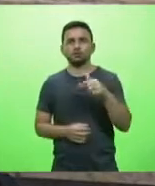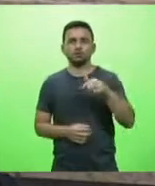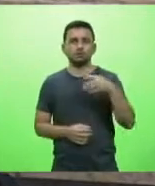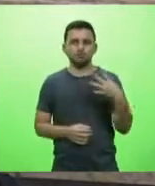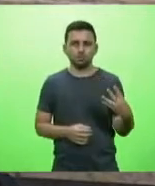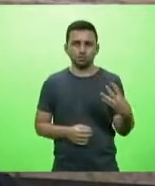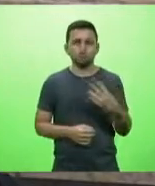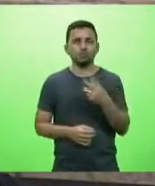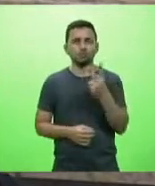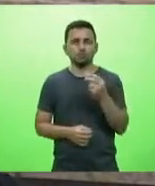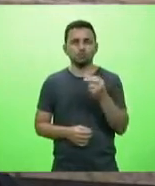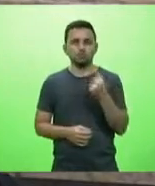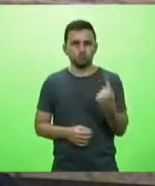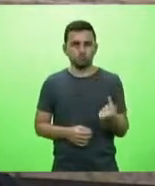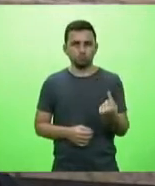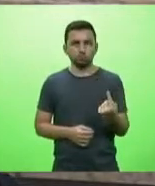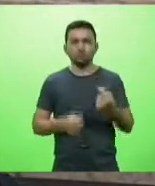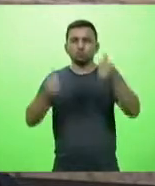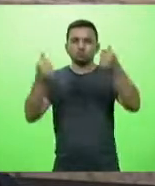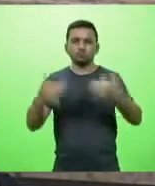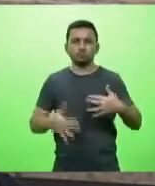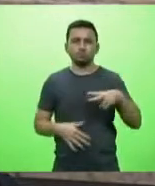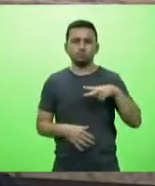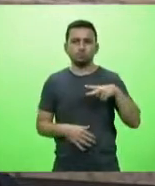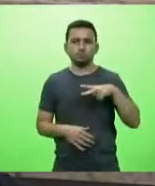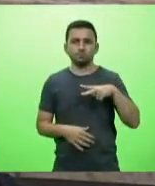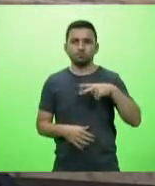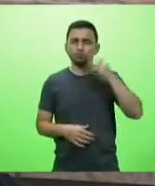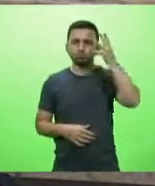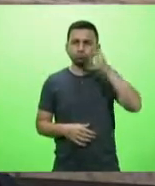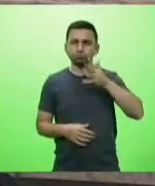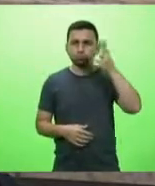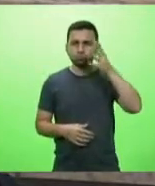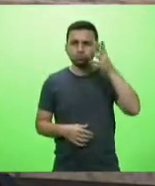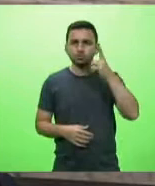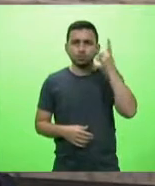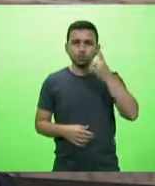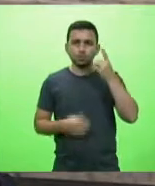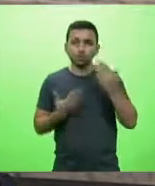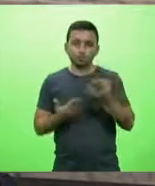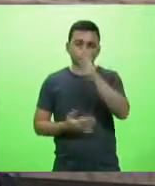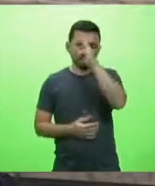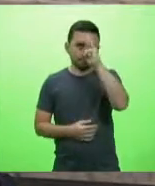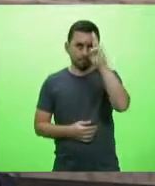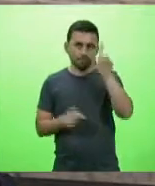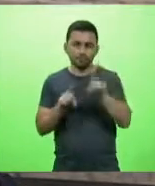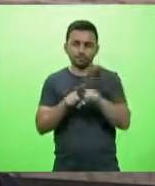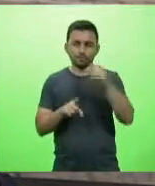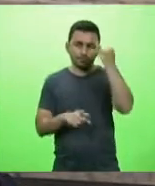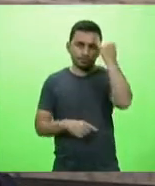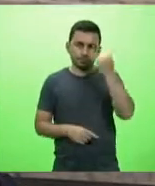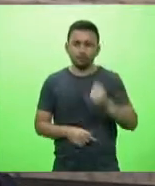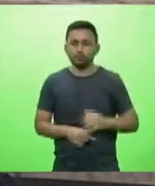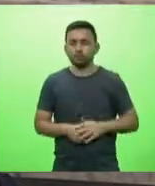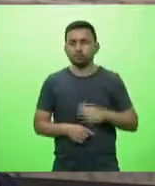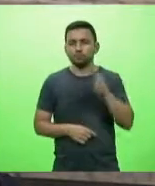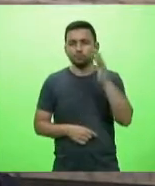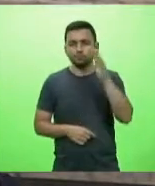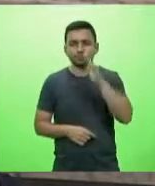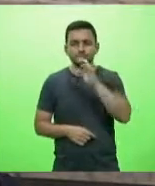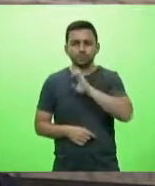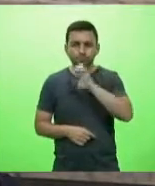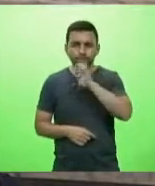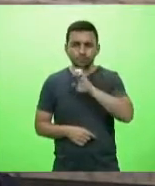374/2021. Explicações pessoais. Fizeram uso da palavra os senhores deputados Ronei Weber, Gessé Lopes, Felipe Estevão, Kennedy Nunes e